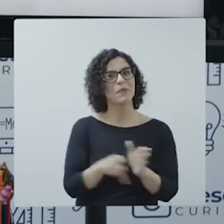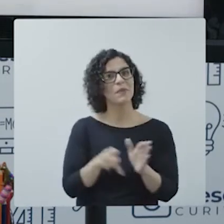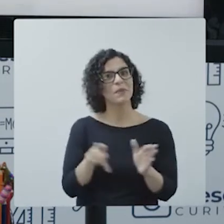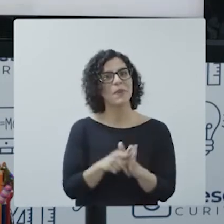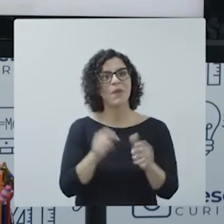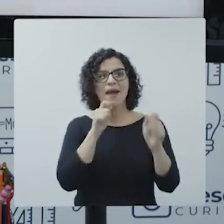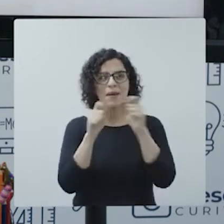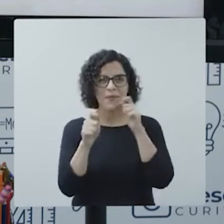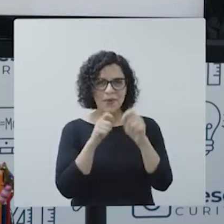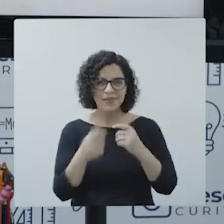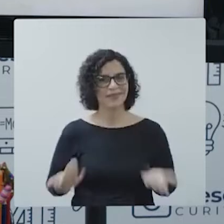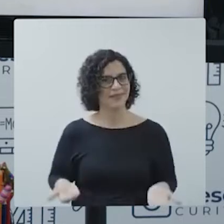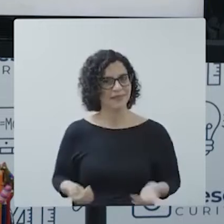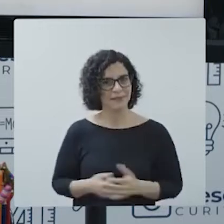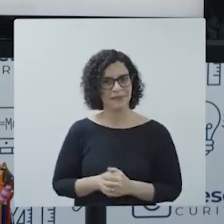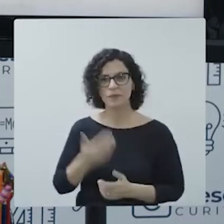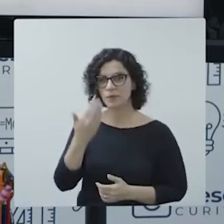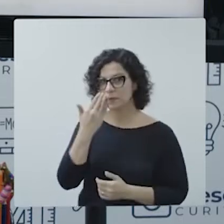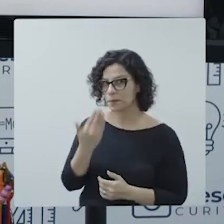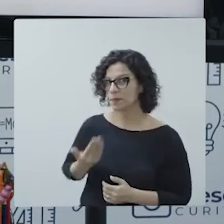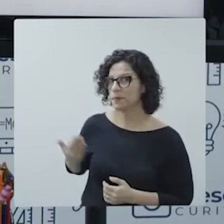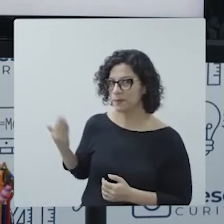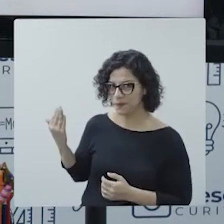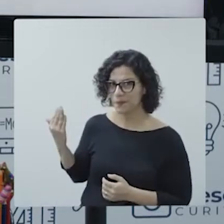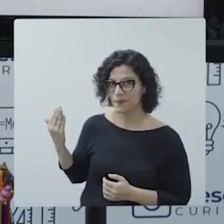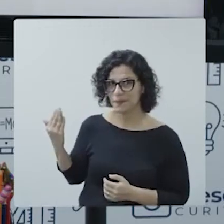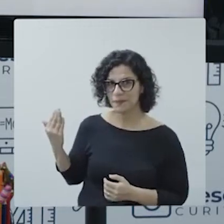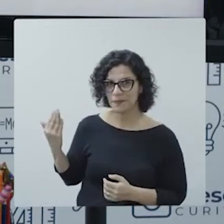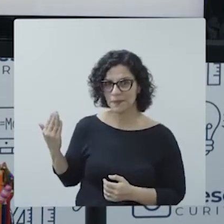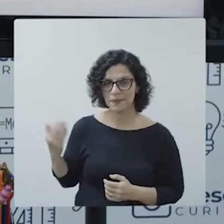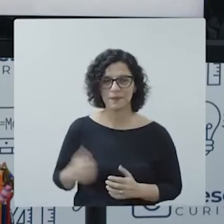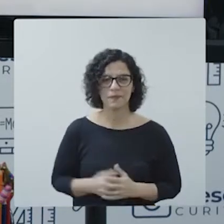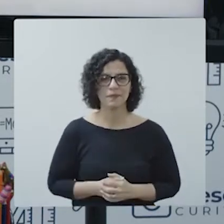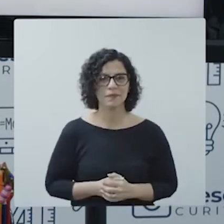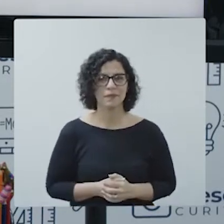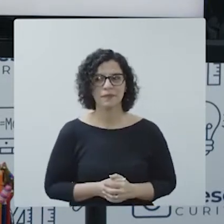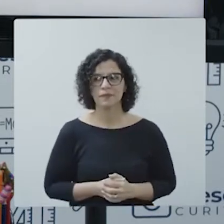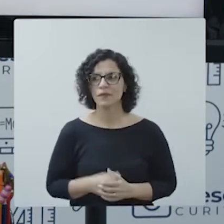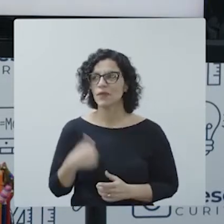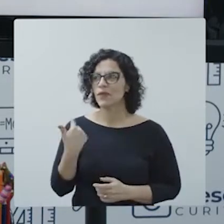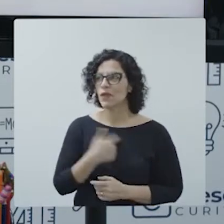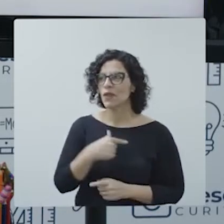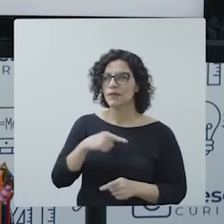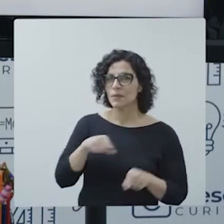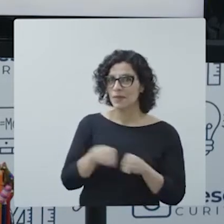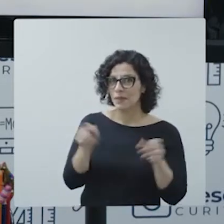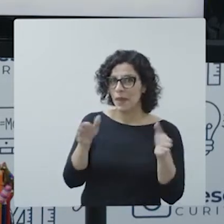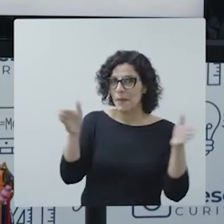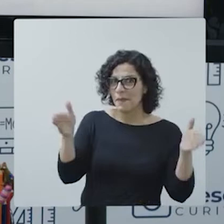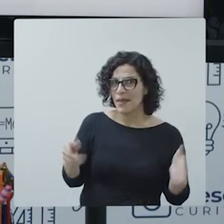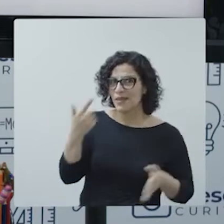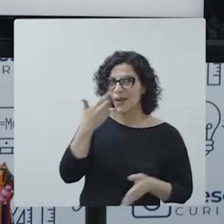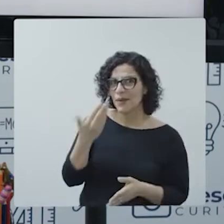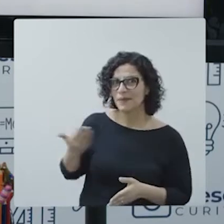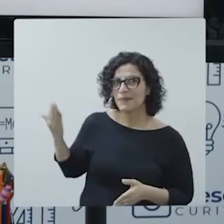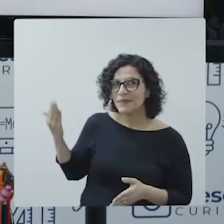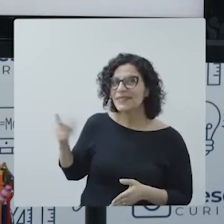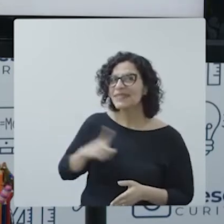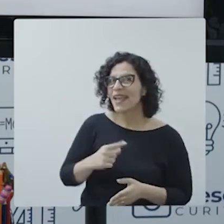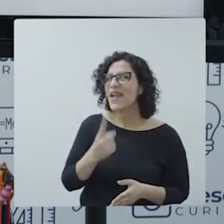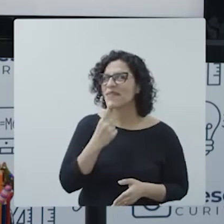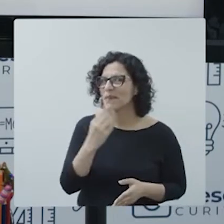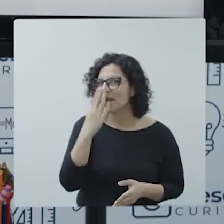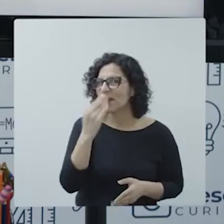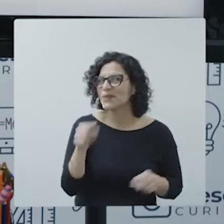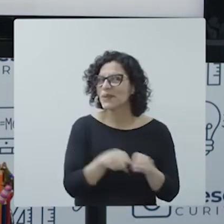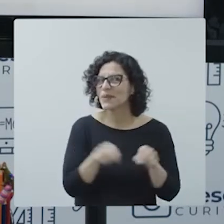Essa foi a reportagem. E olha só o que nós temos aqui. Nós temos uma raposa. Você